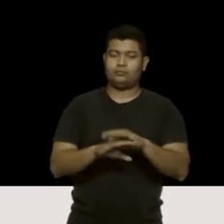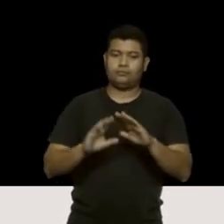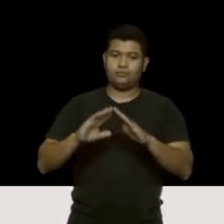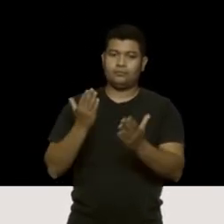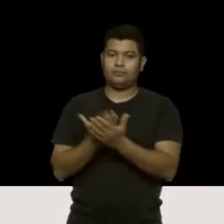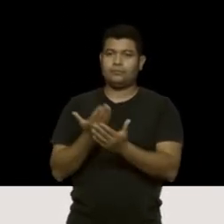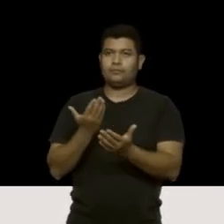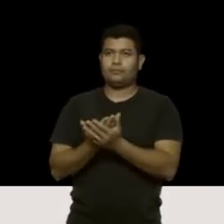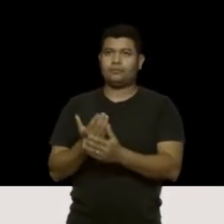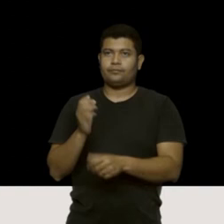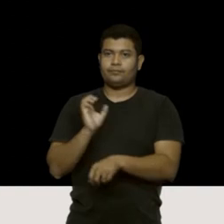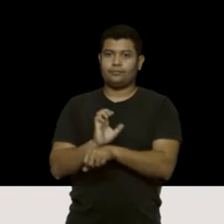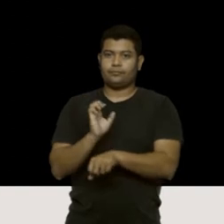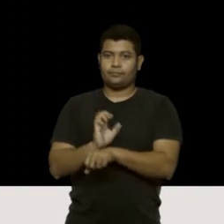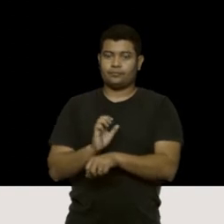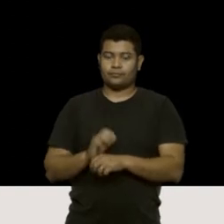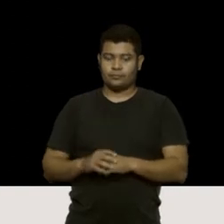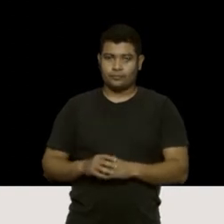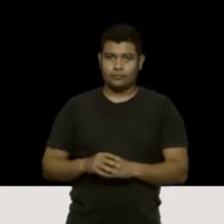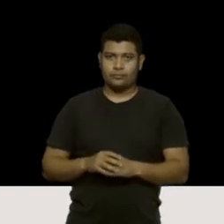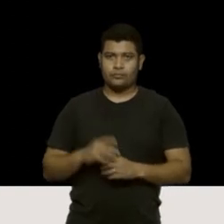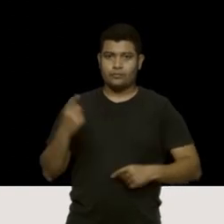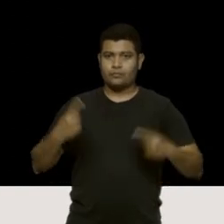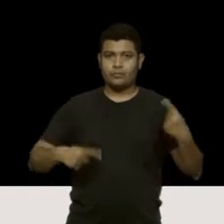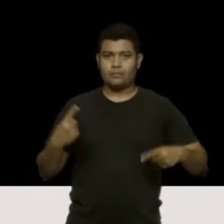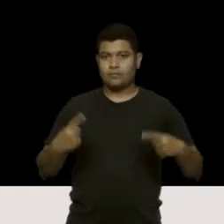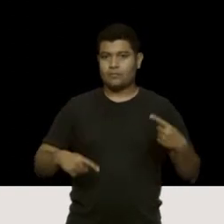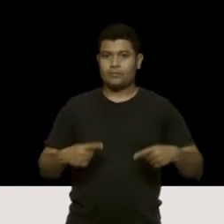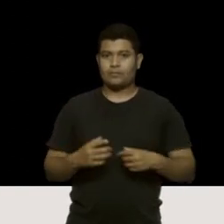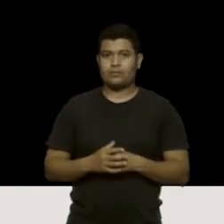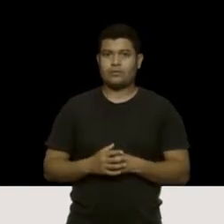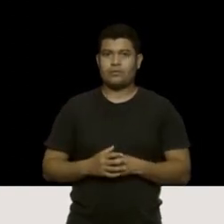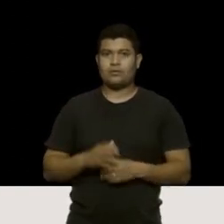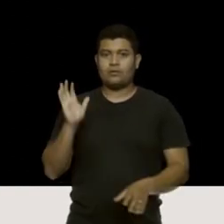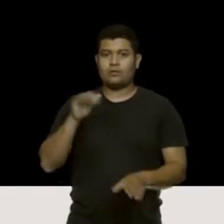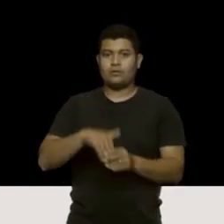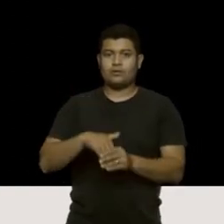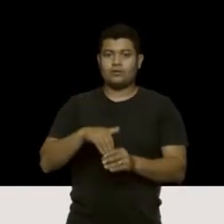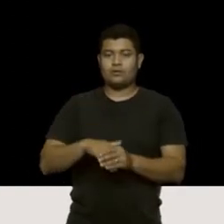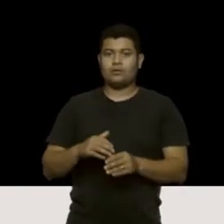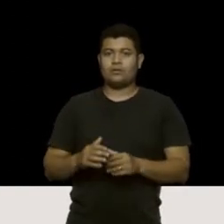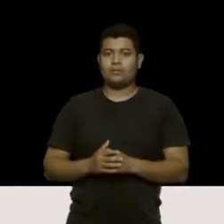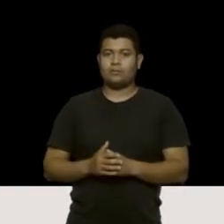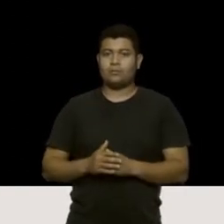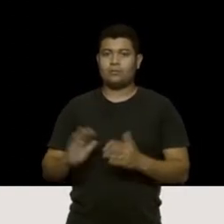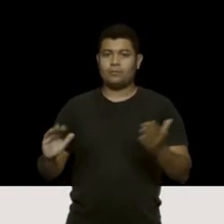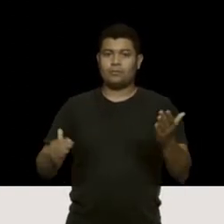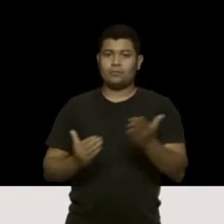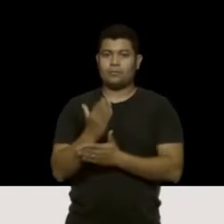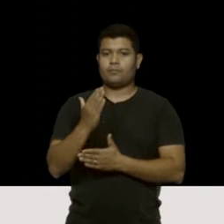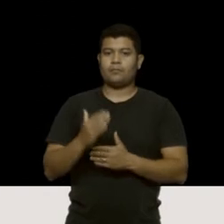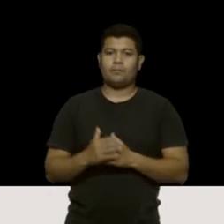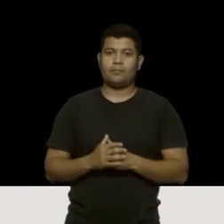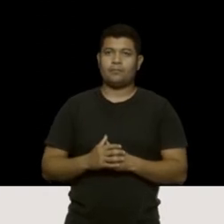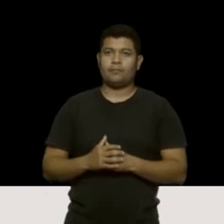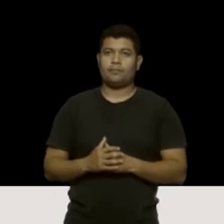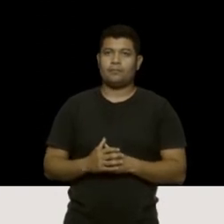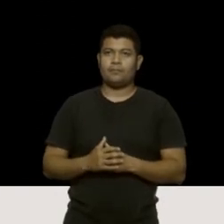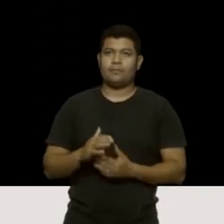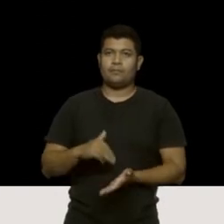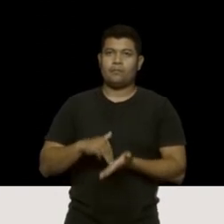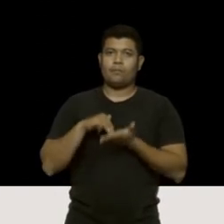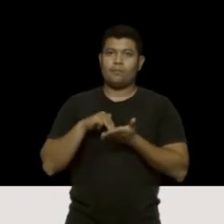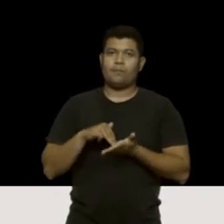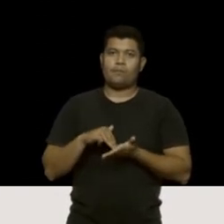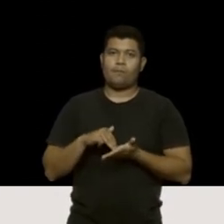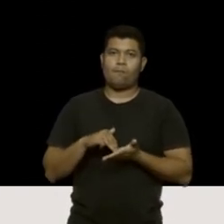escolas estaduais. Em discussão, em votação, aprovado.